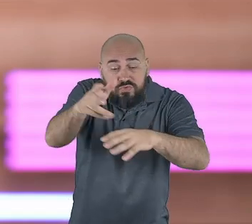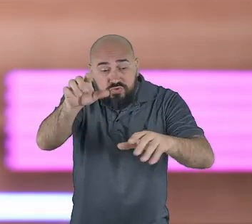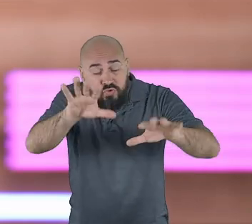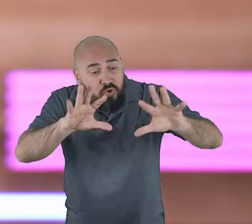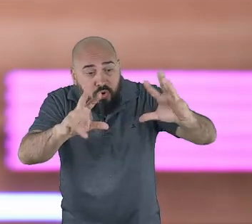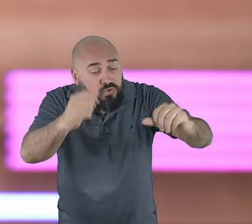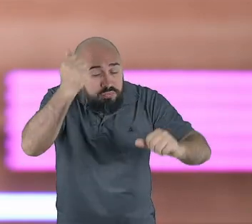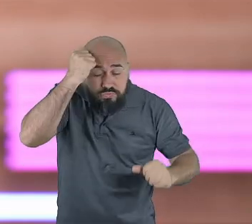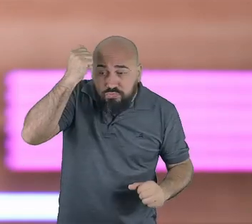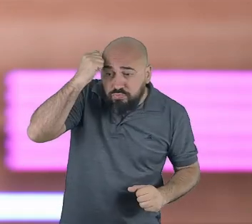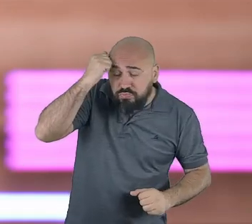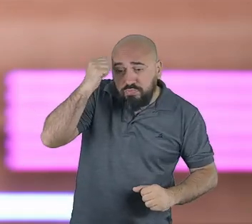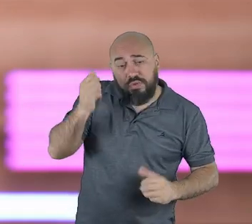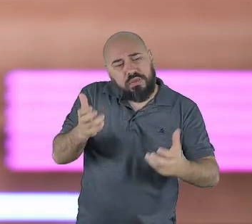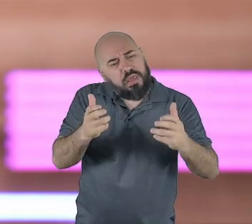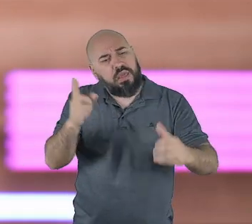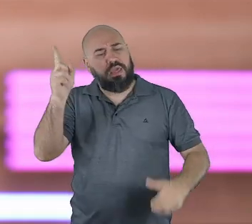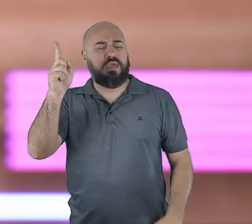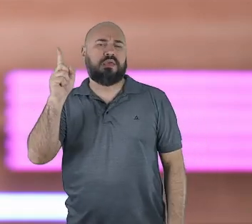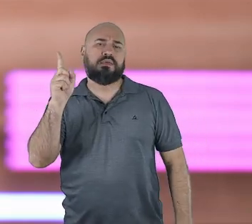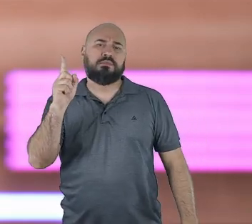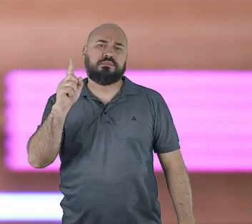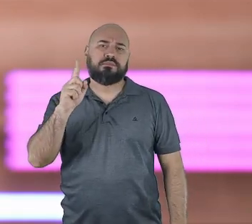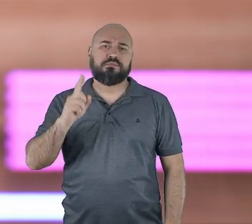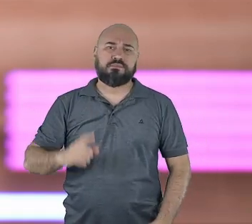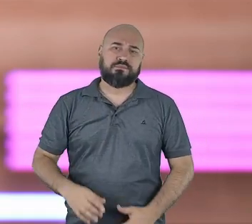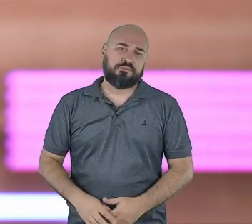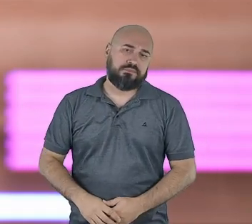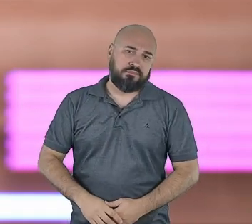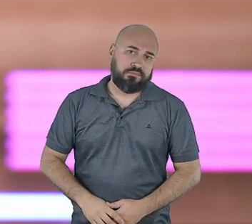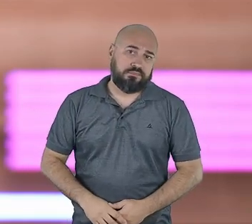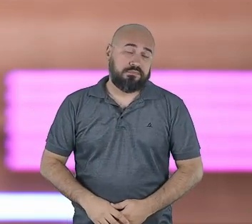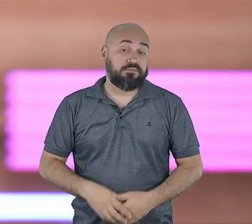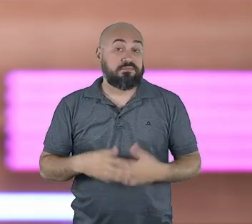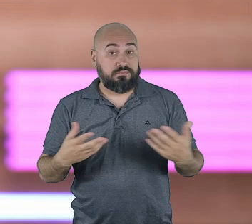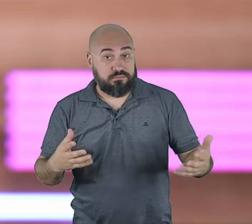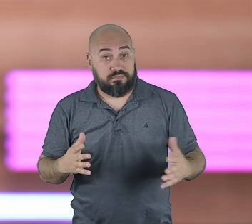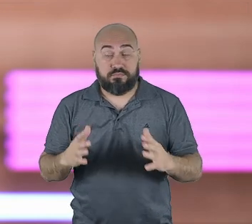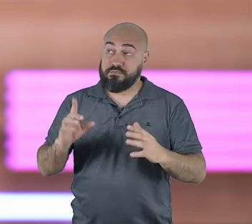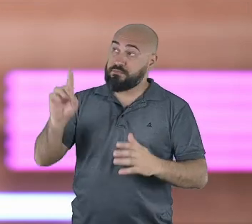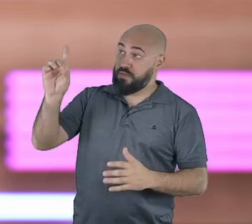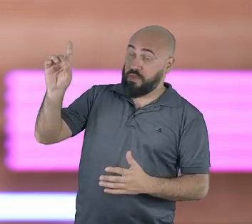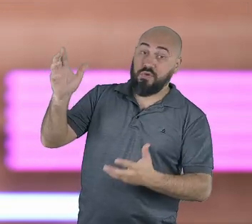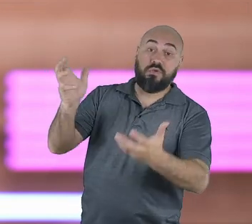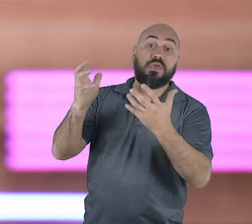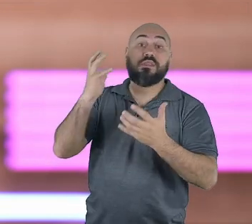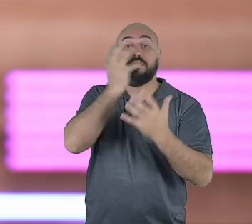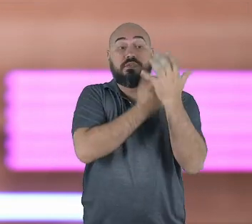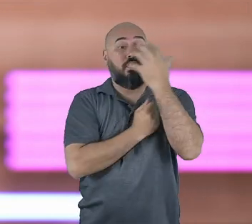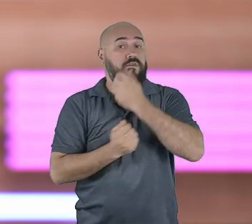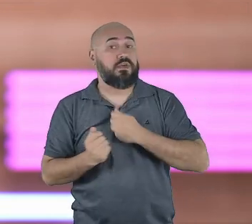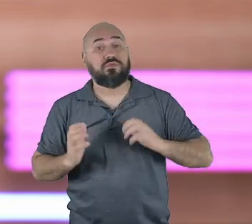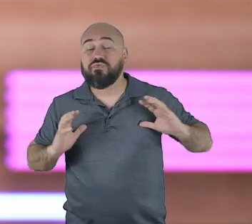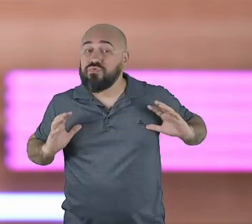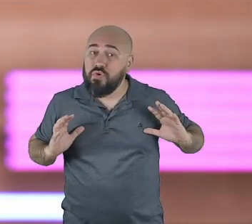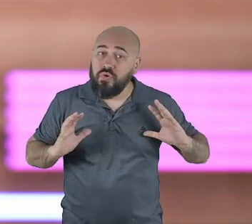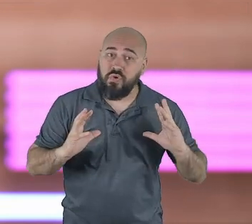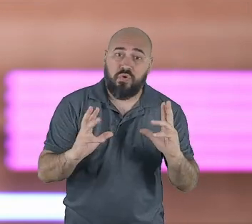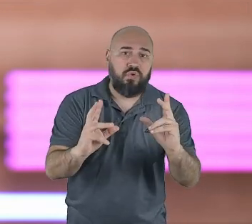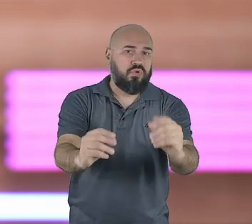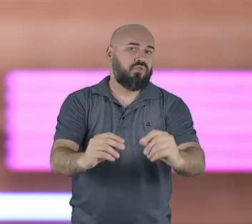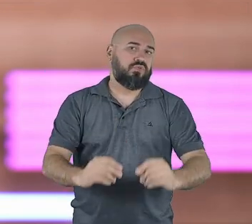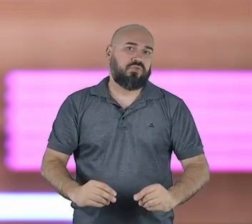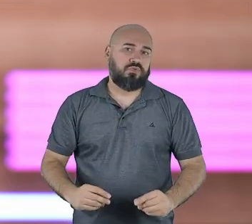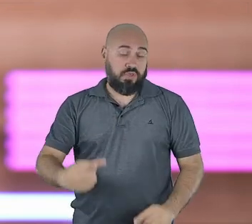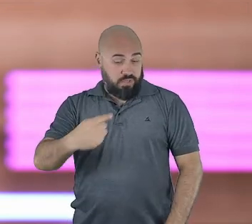só, o maior desejo de Deus é salvar todos os seres humanos.